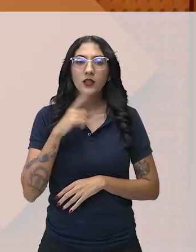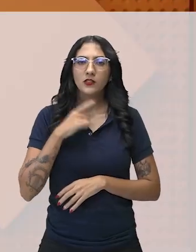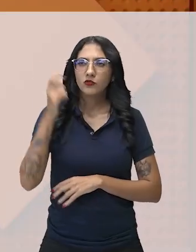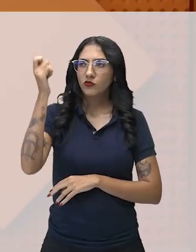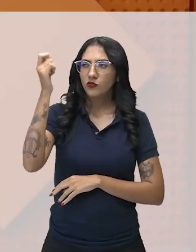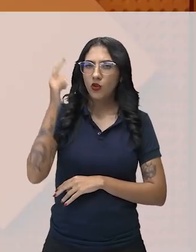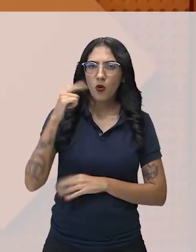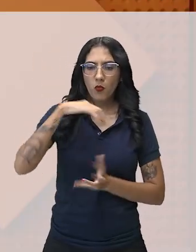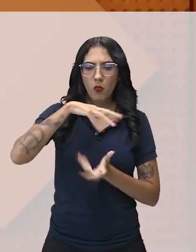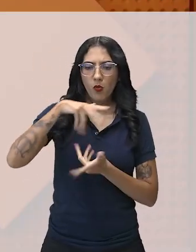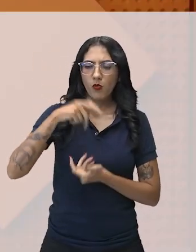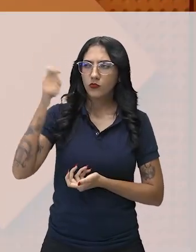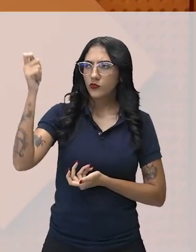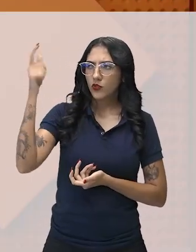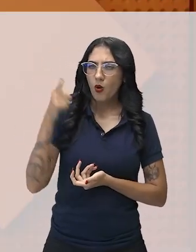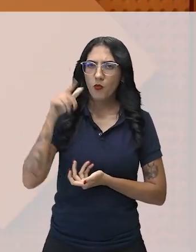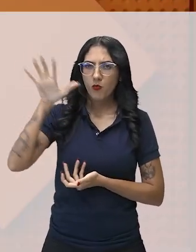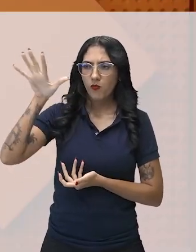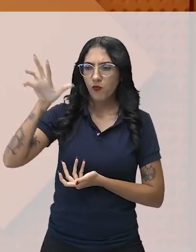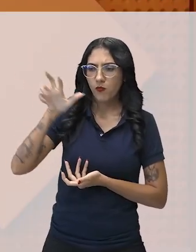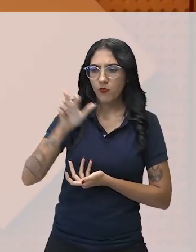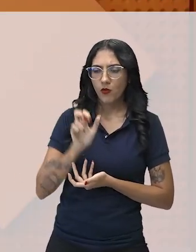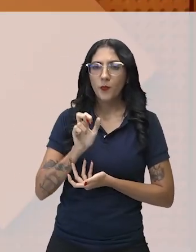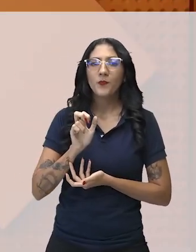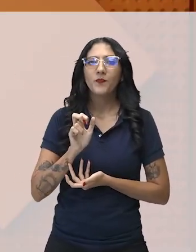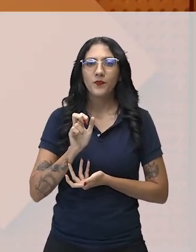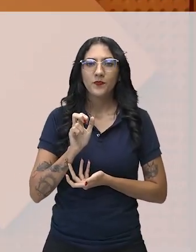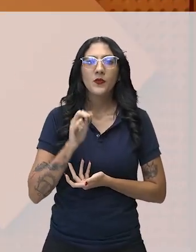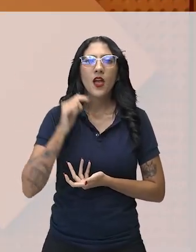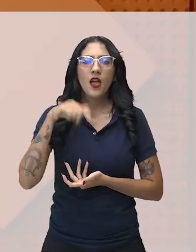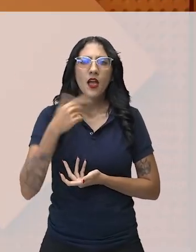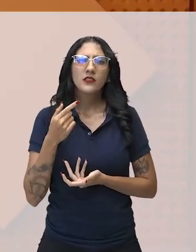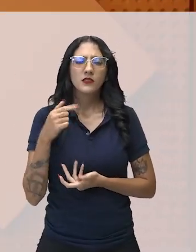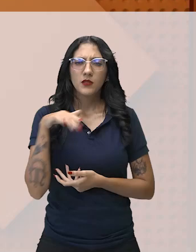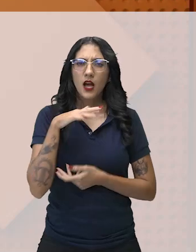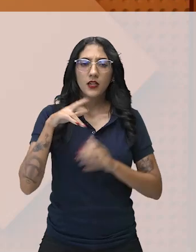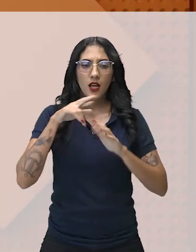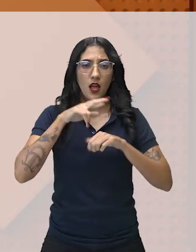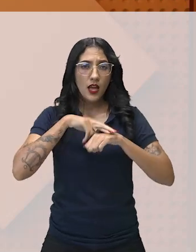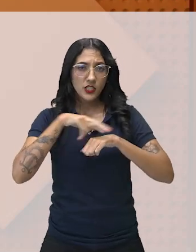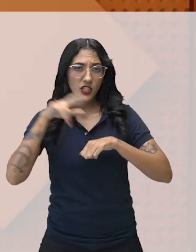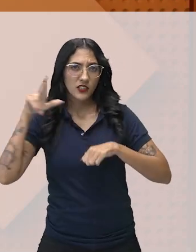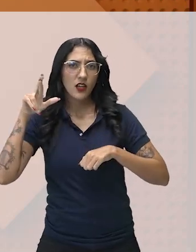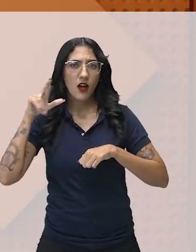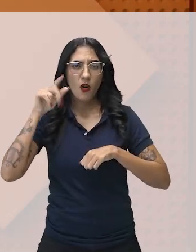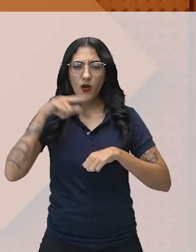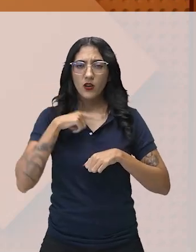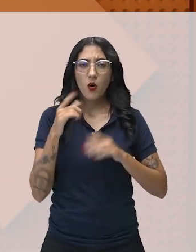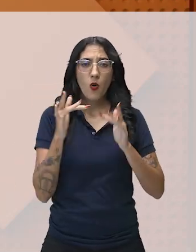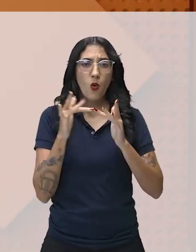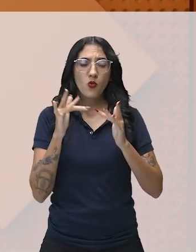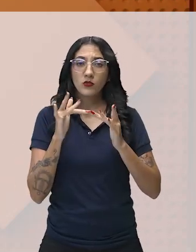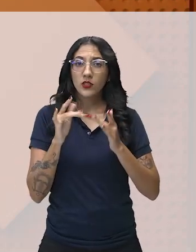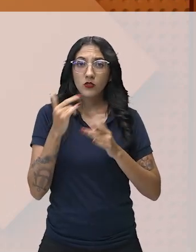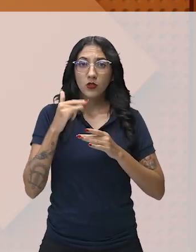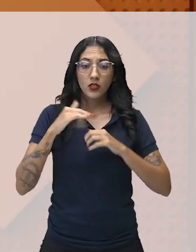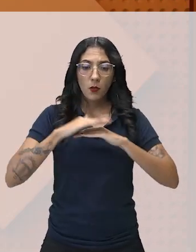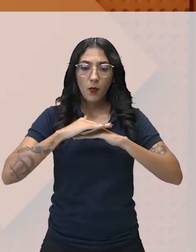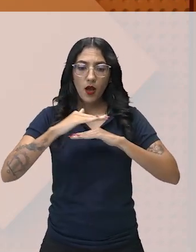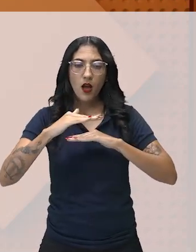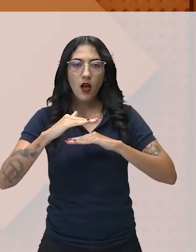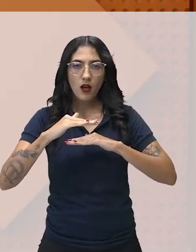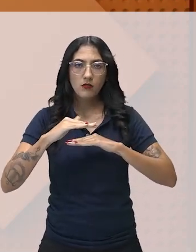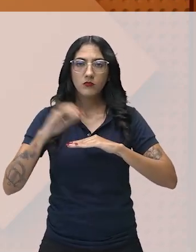solar, radiação vinda do Sol. Parte dessa radiação nem chega só chega até a nossa atmosfera e é refletida para o espaço